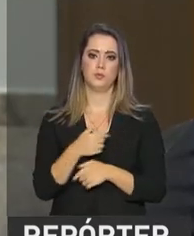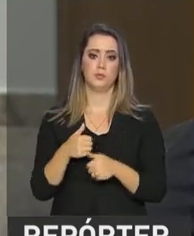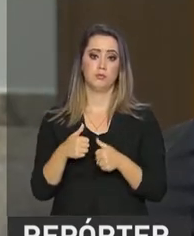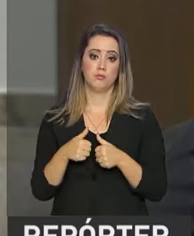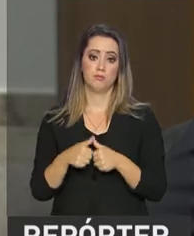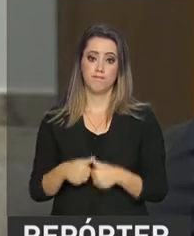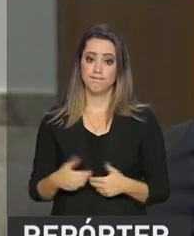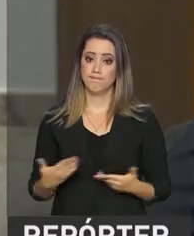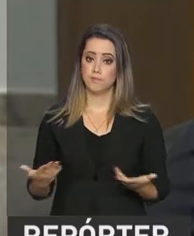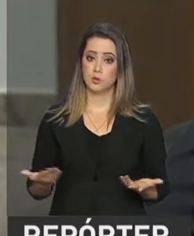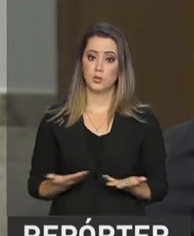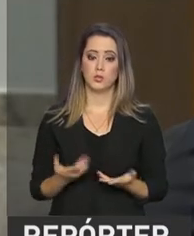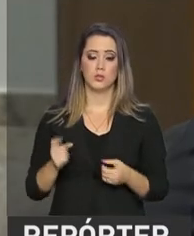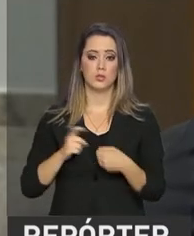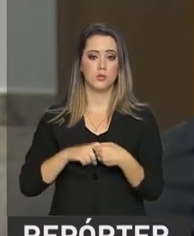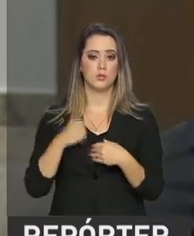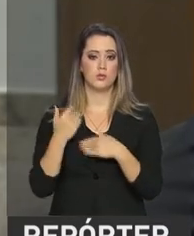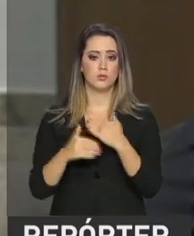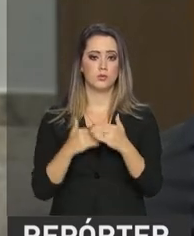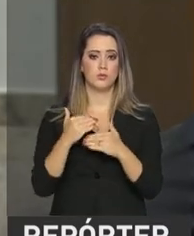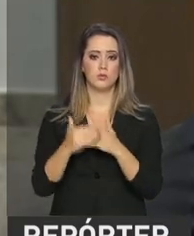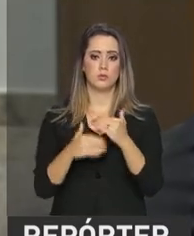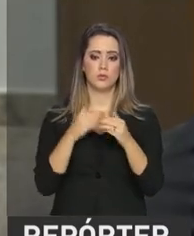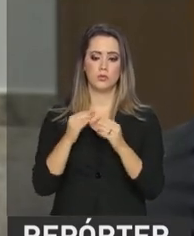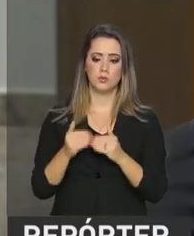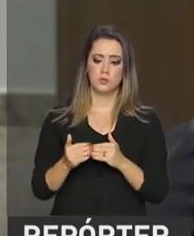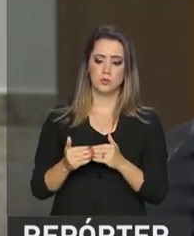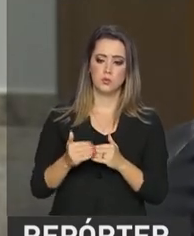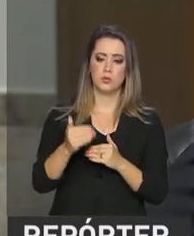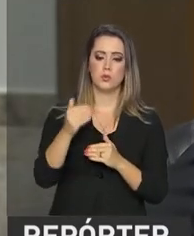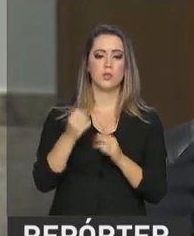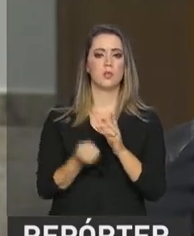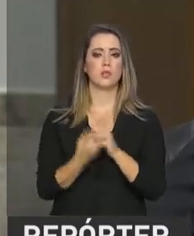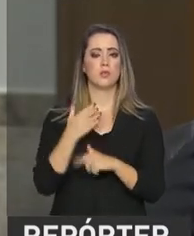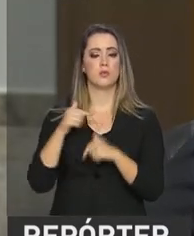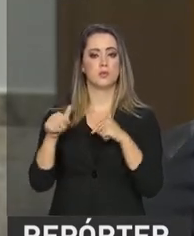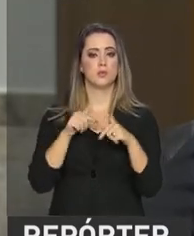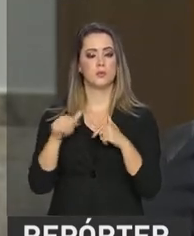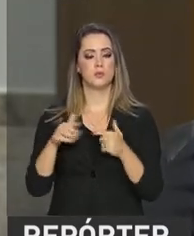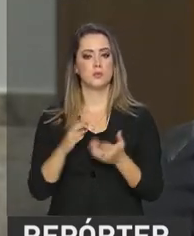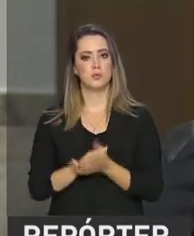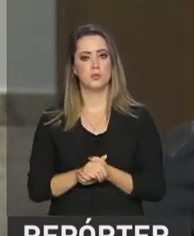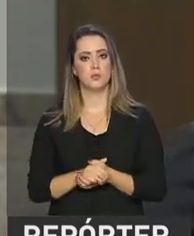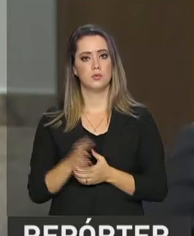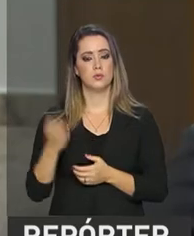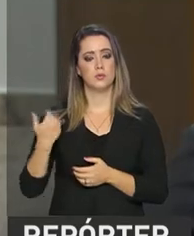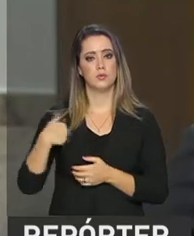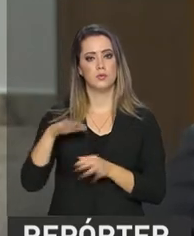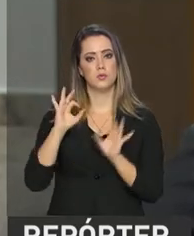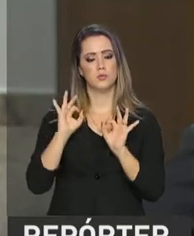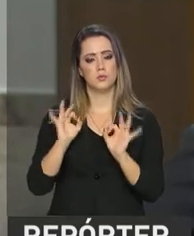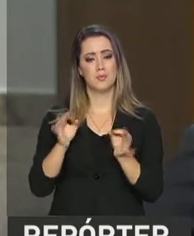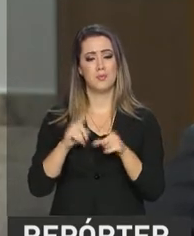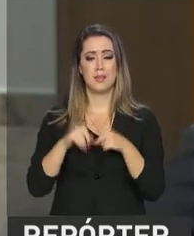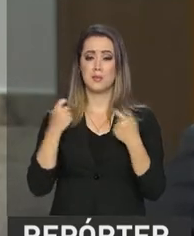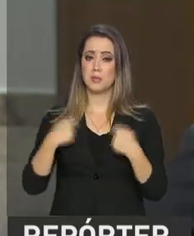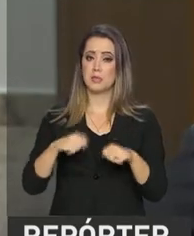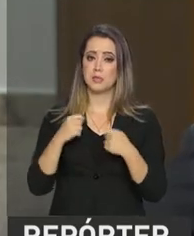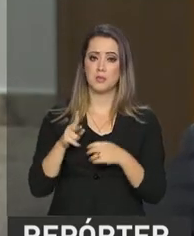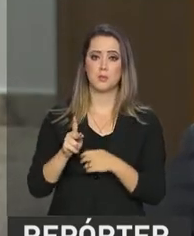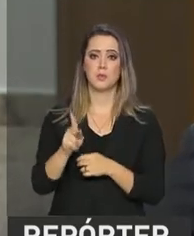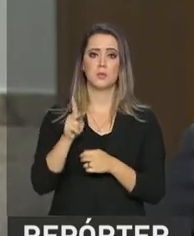retomando de maneira consistente a geração de emprego e mais precisamos cada vez mais